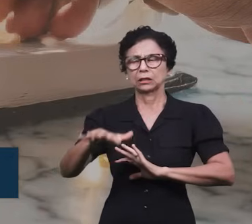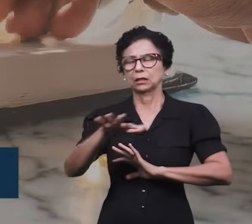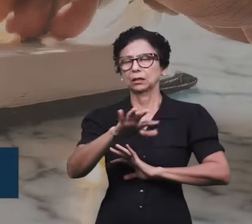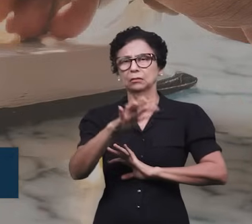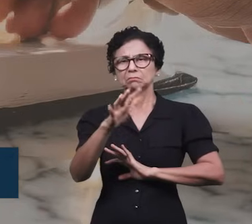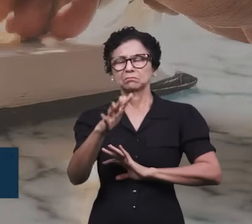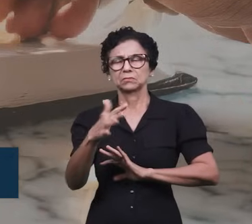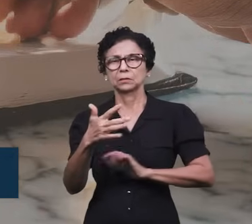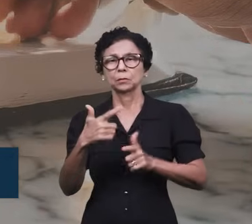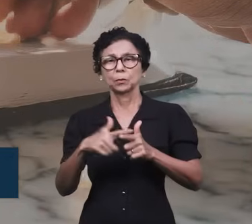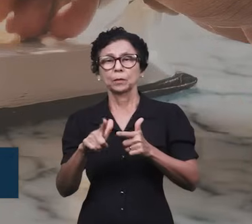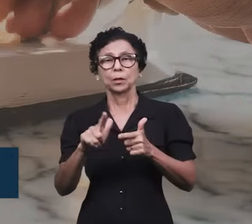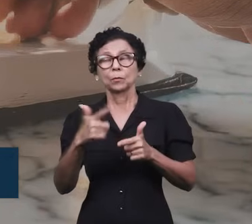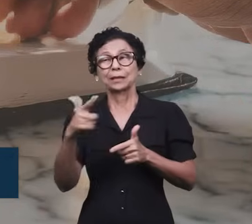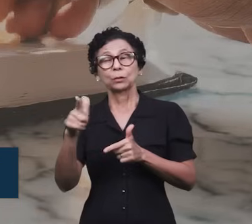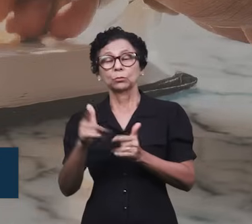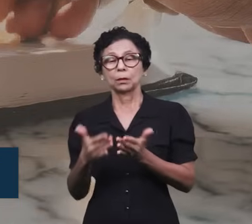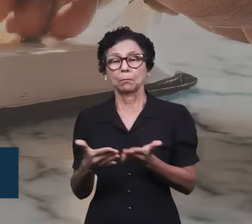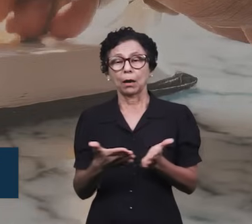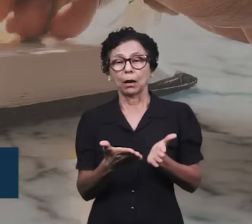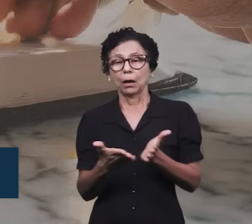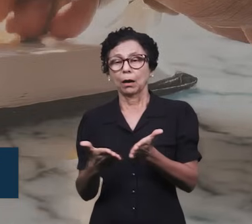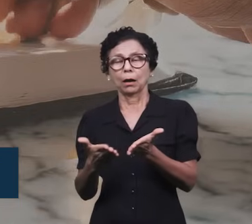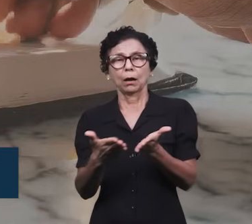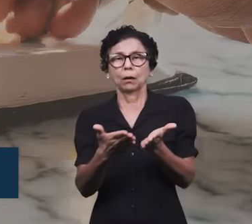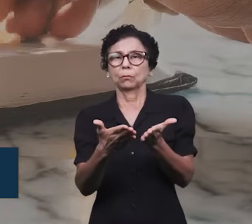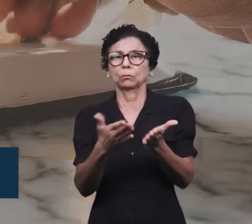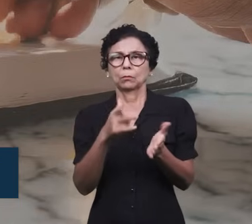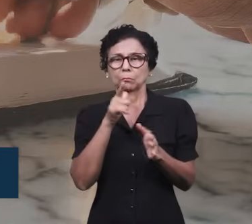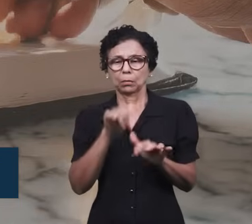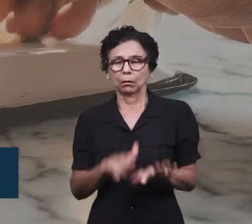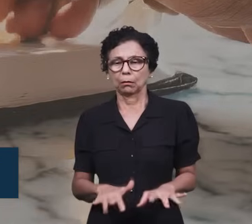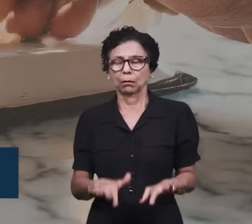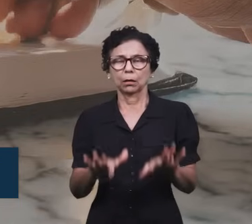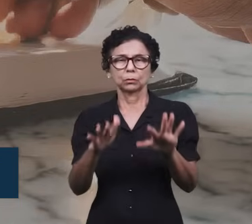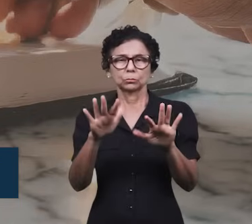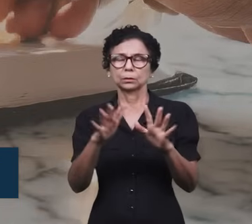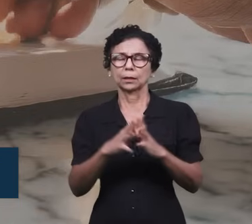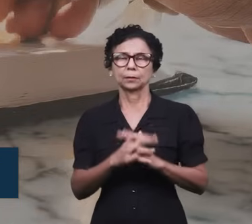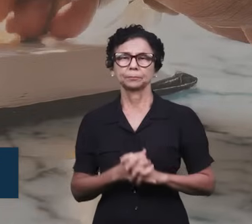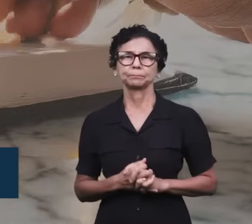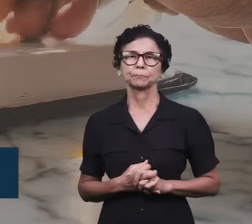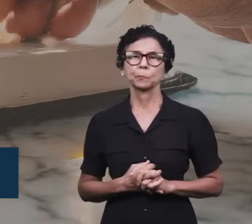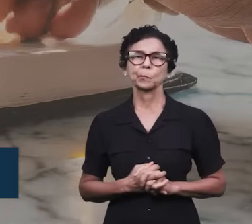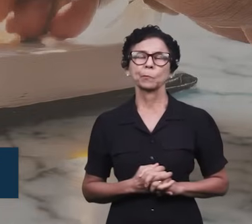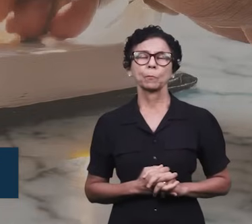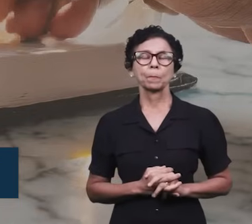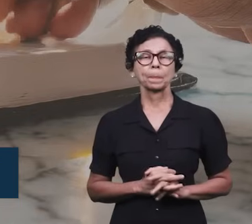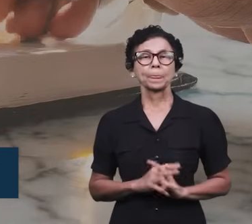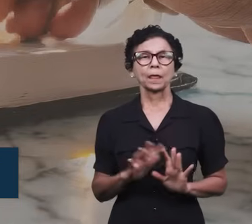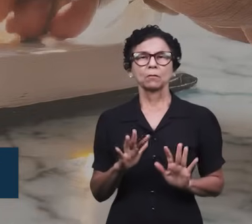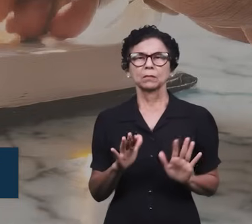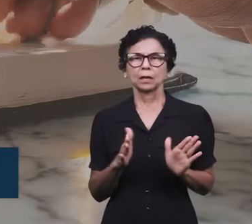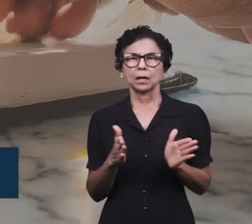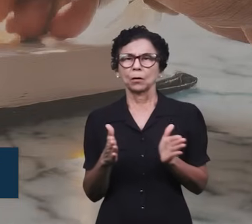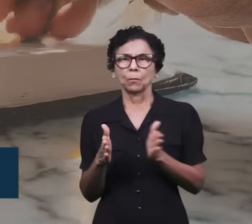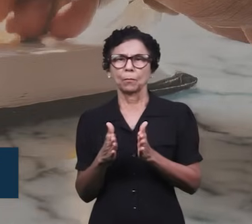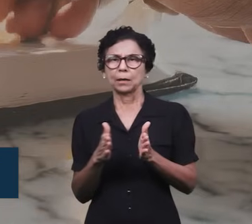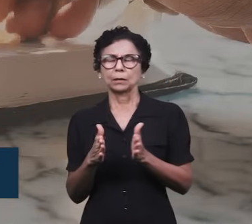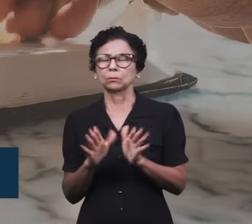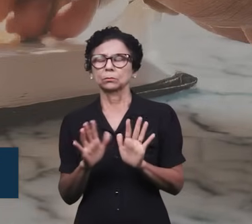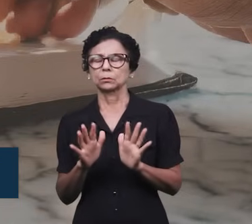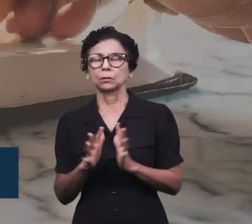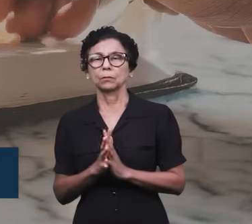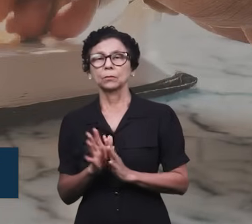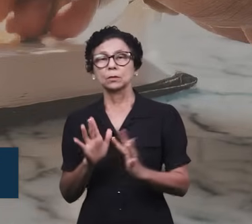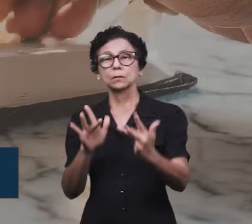temos essa questão de periodicidade. Nós entramos em contato, fazemos contato com a coordenação local e dentro